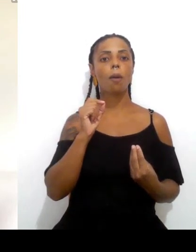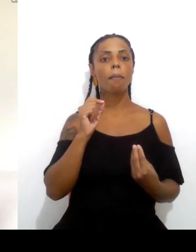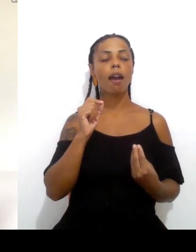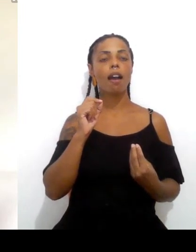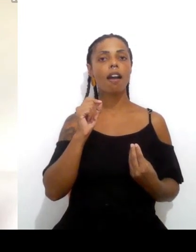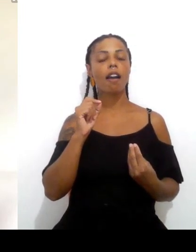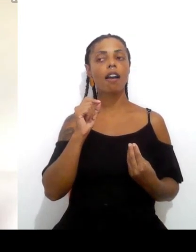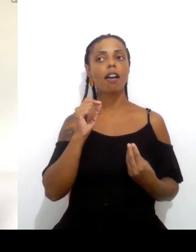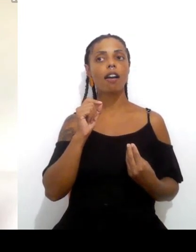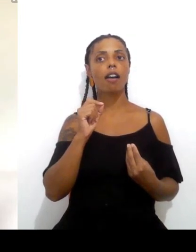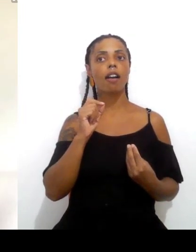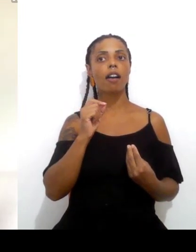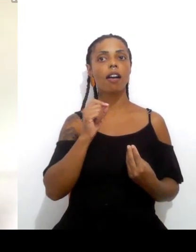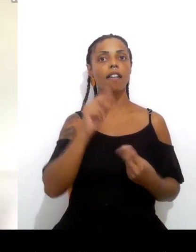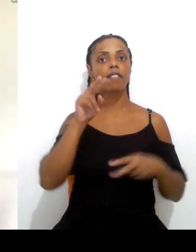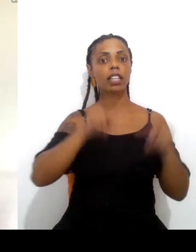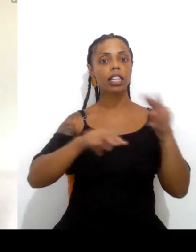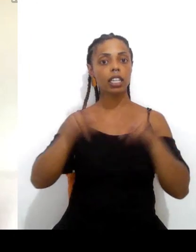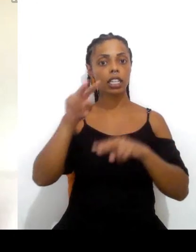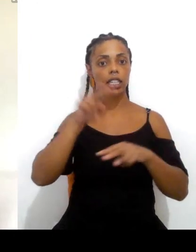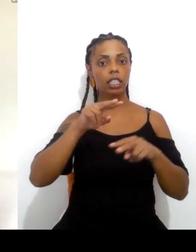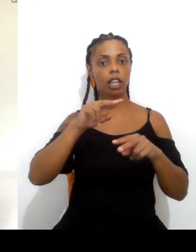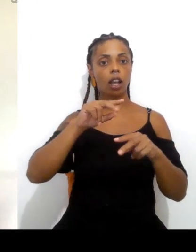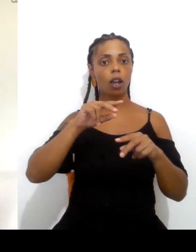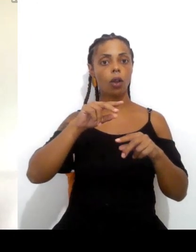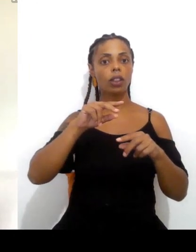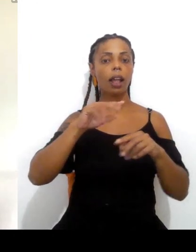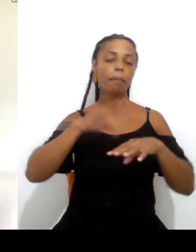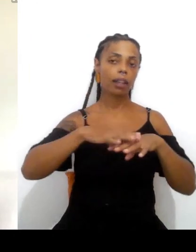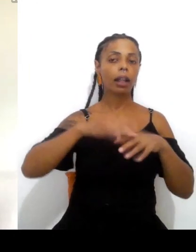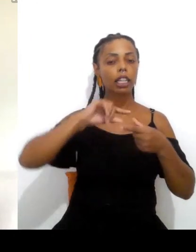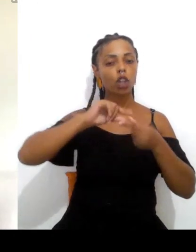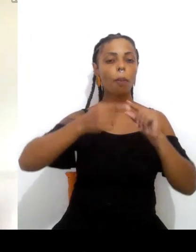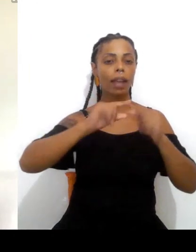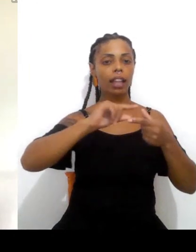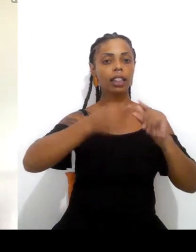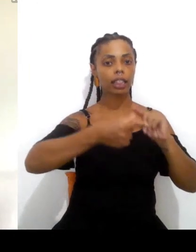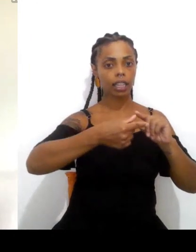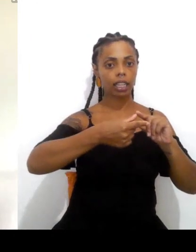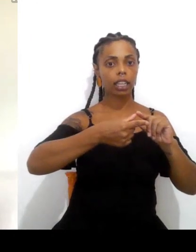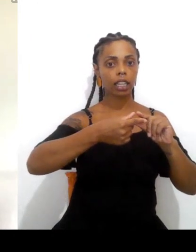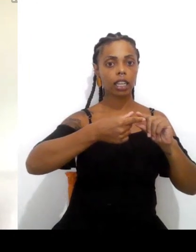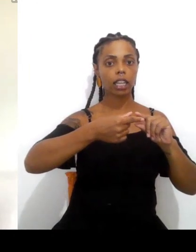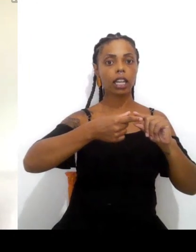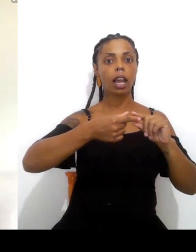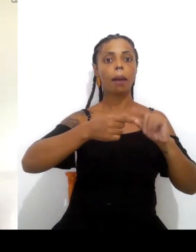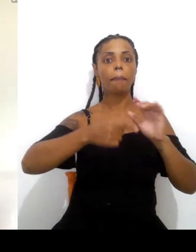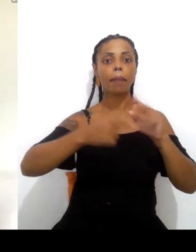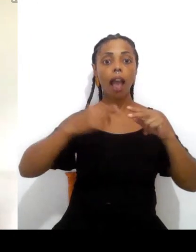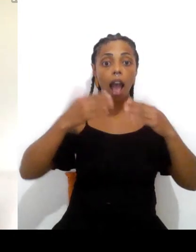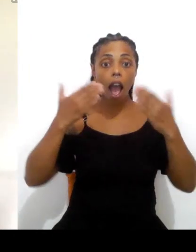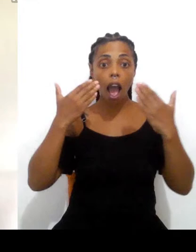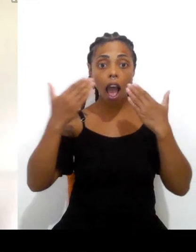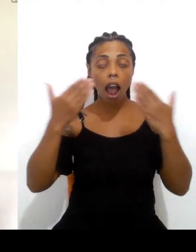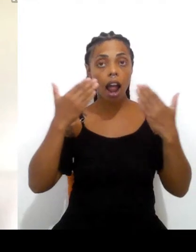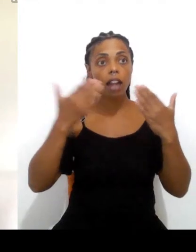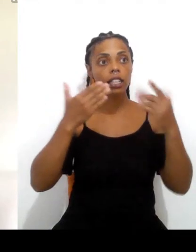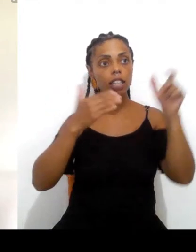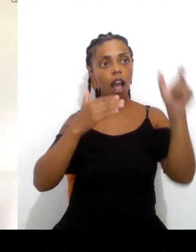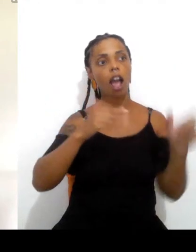Pois é o cliente da geometria Pois euclidiana para analisar esse pintor